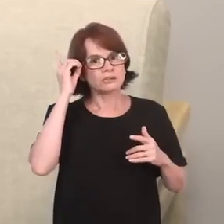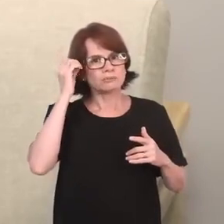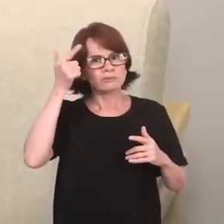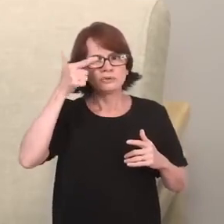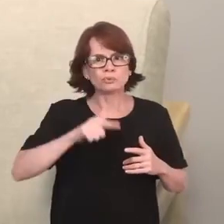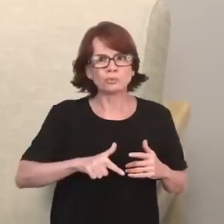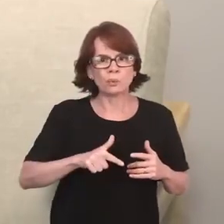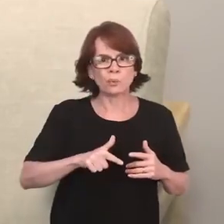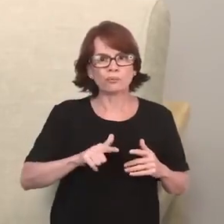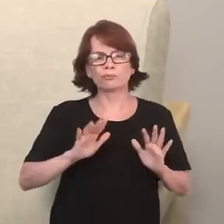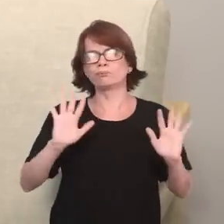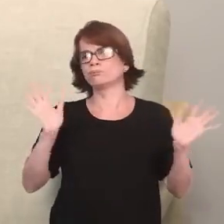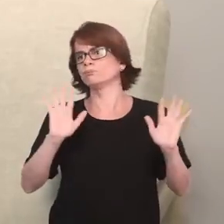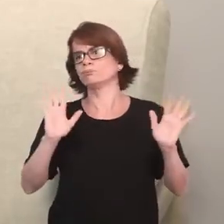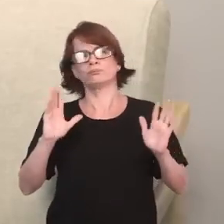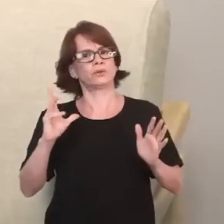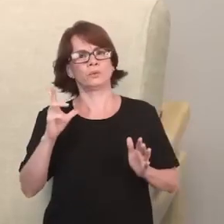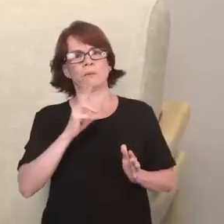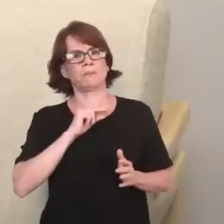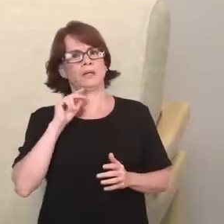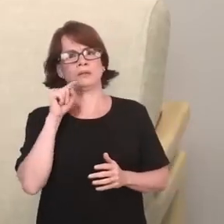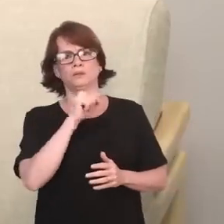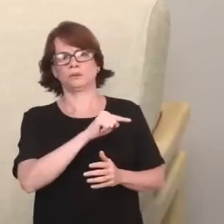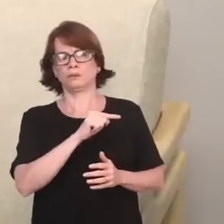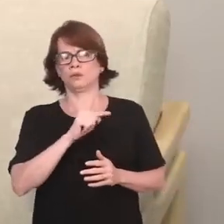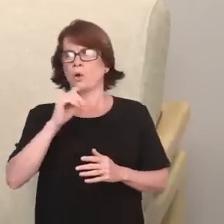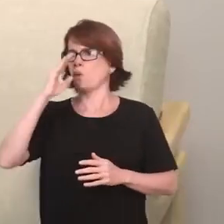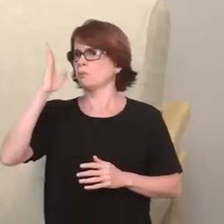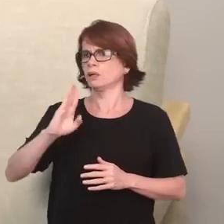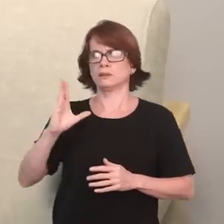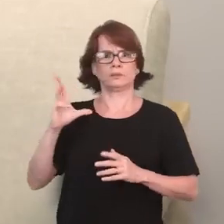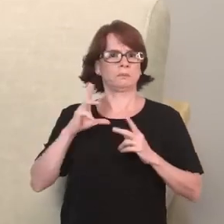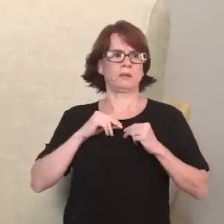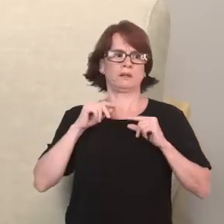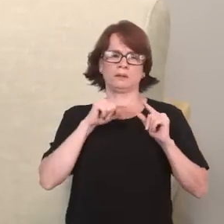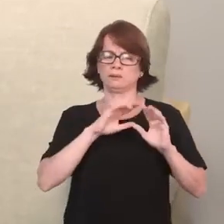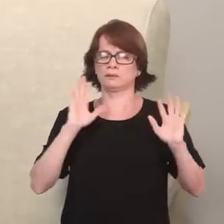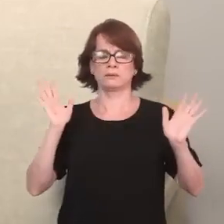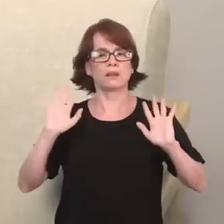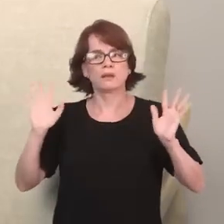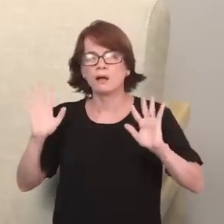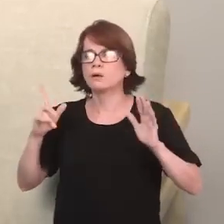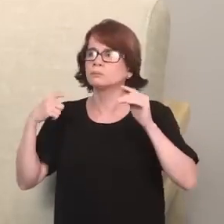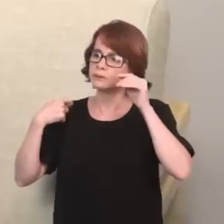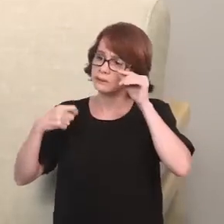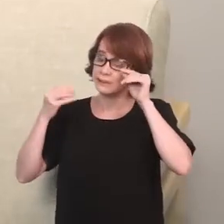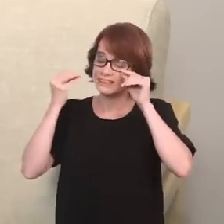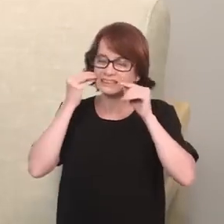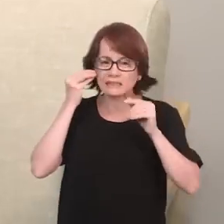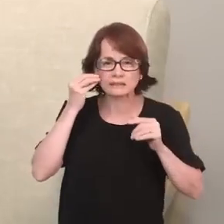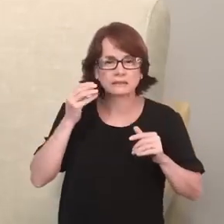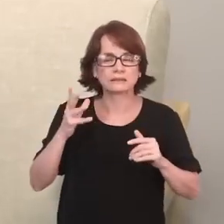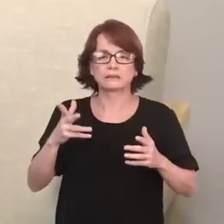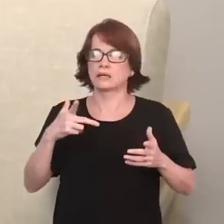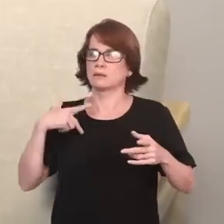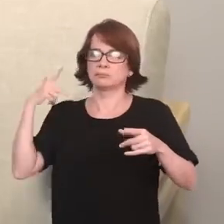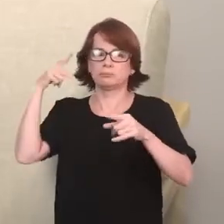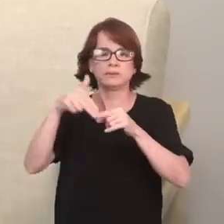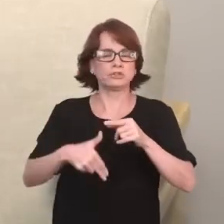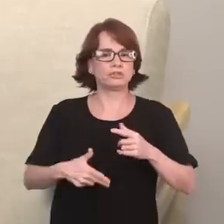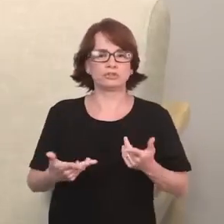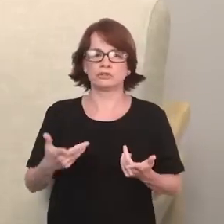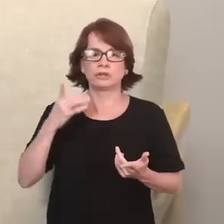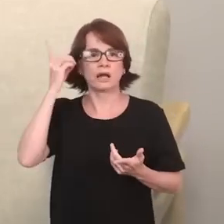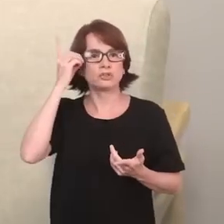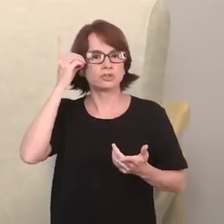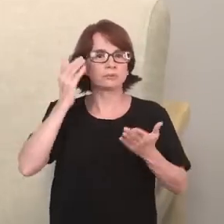isso, eu não mereço isso, ninguém merece. Sabe aquela coisa? Preciso fazer alguma coisa, tentar de alguma forma